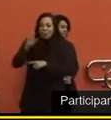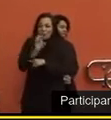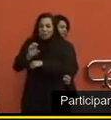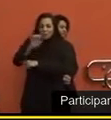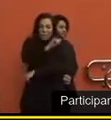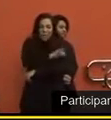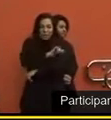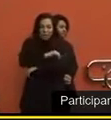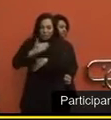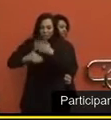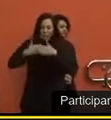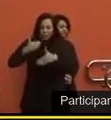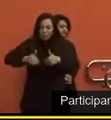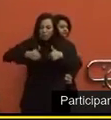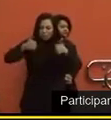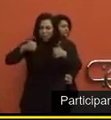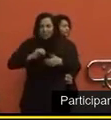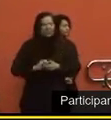do Rio.